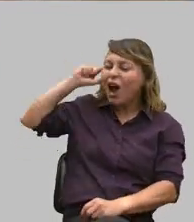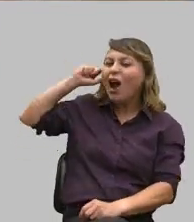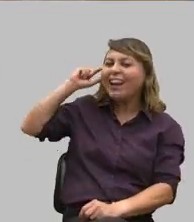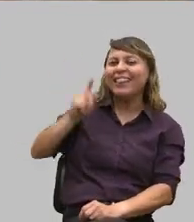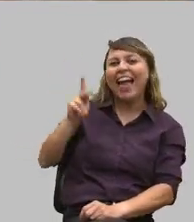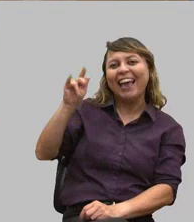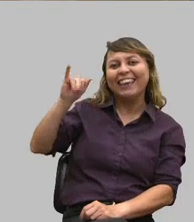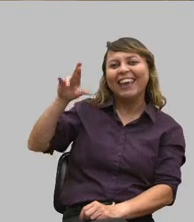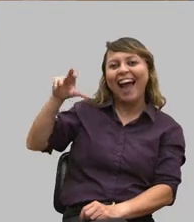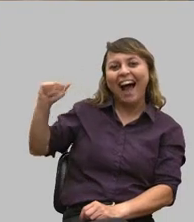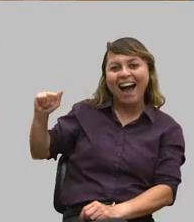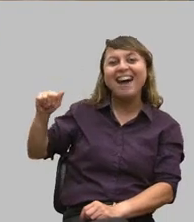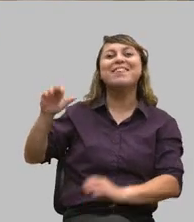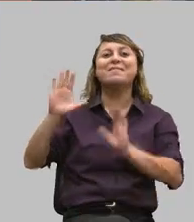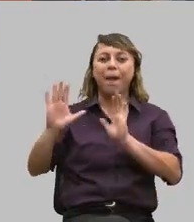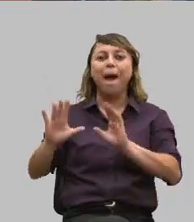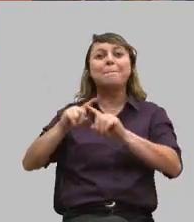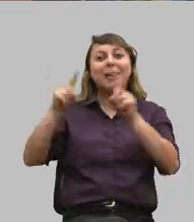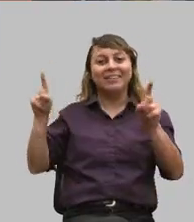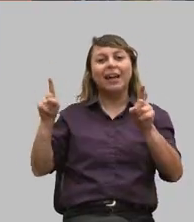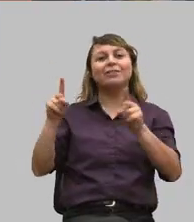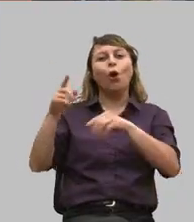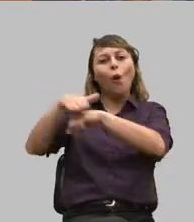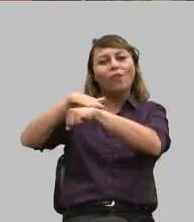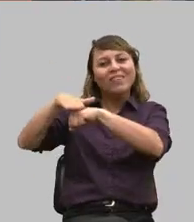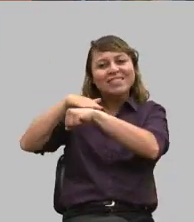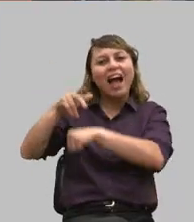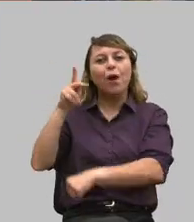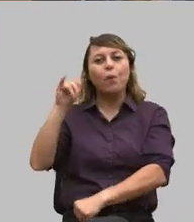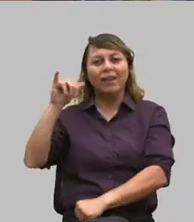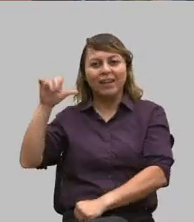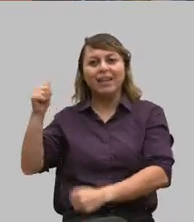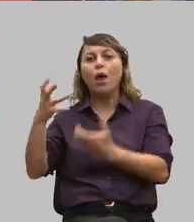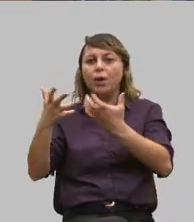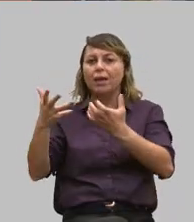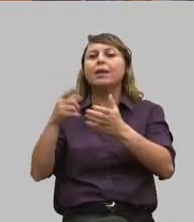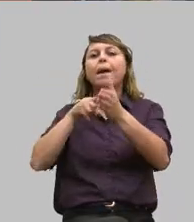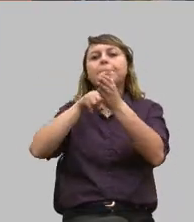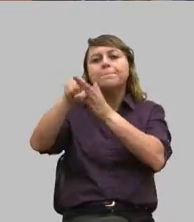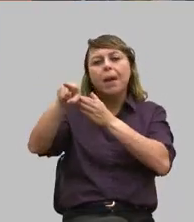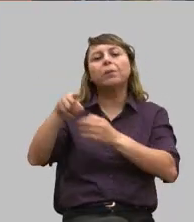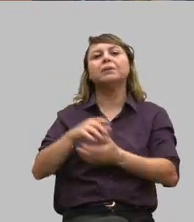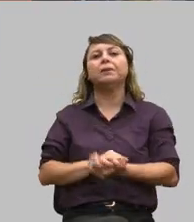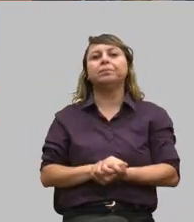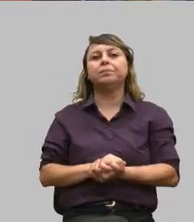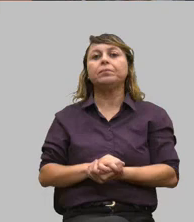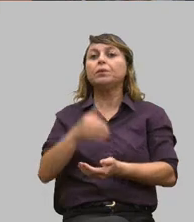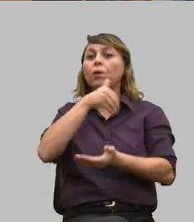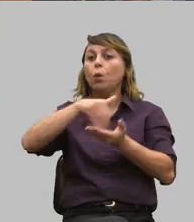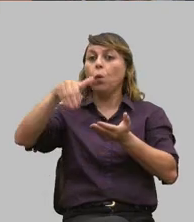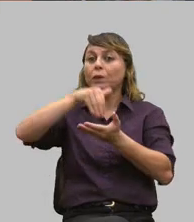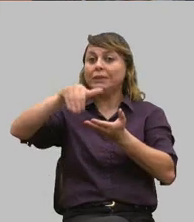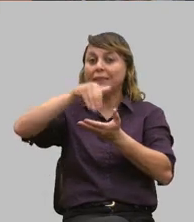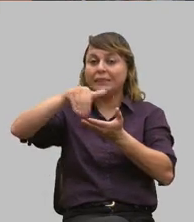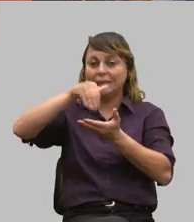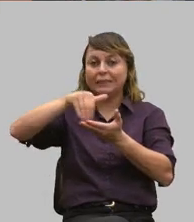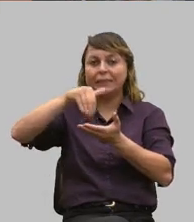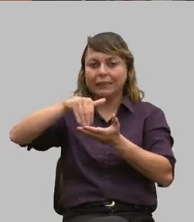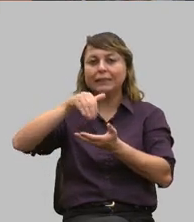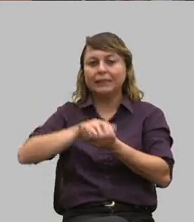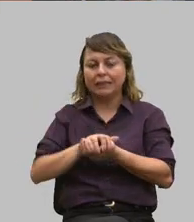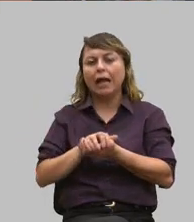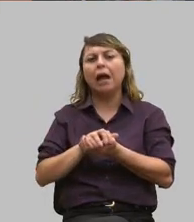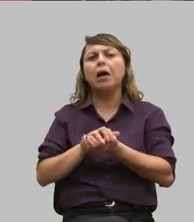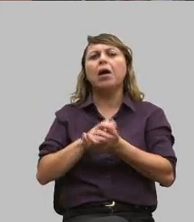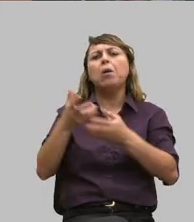mas antes de eu falar com a Quiara eu queria perguntar aqui para o secretário para ele já nos adiantar alguma